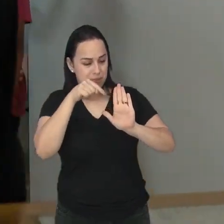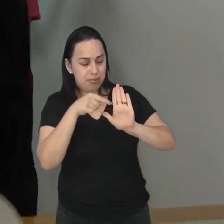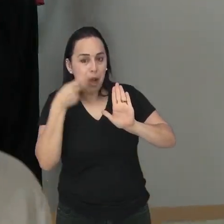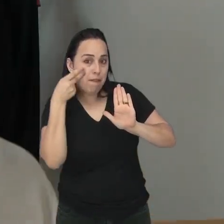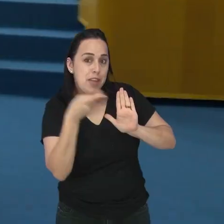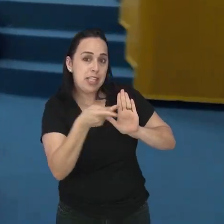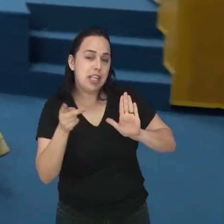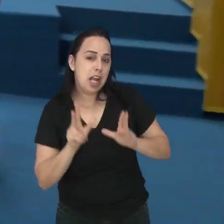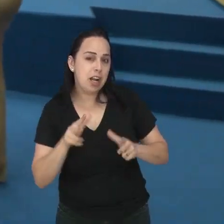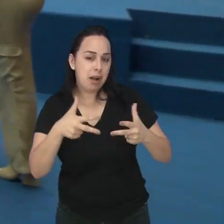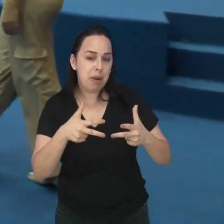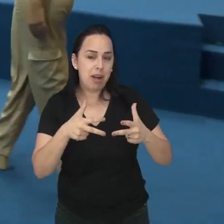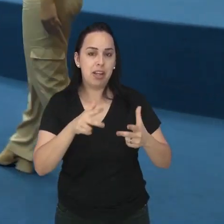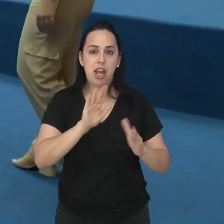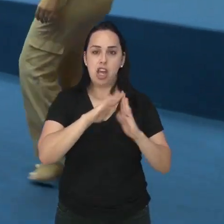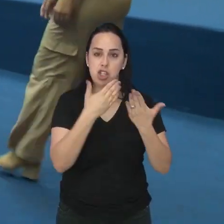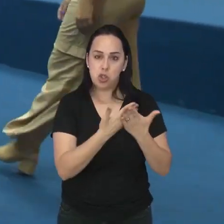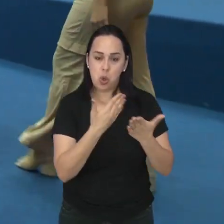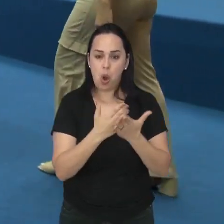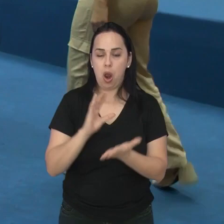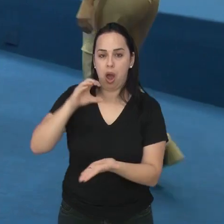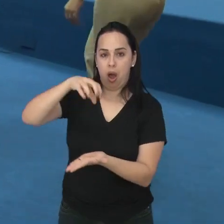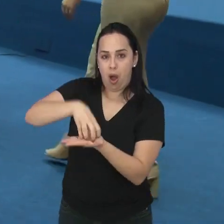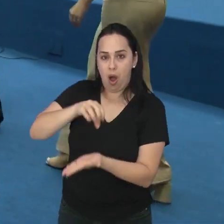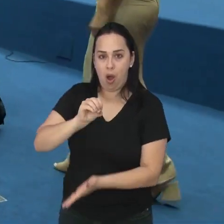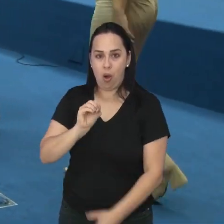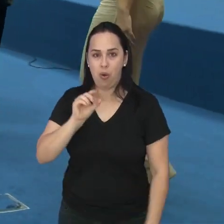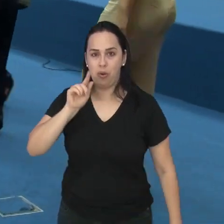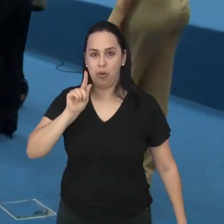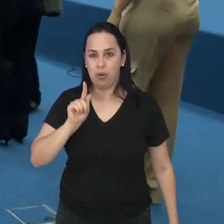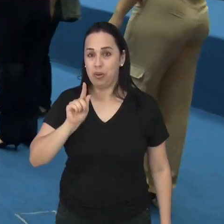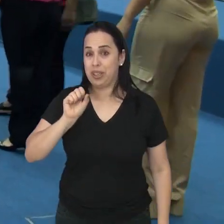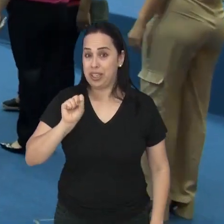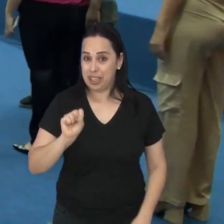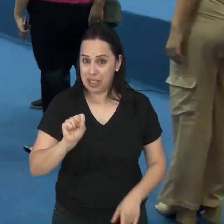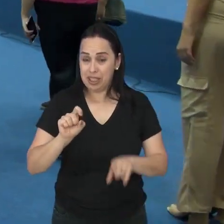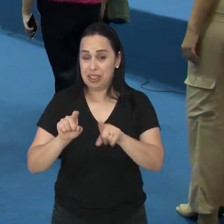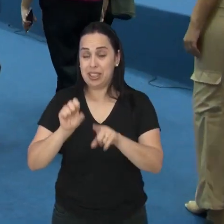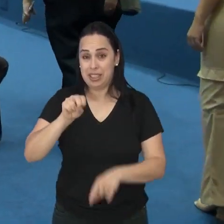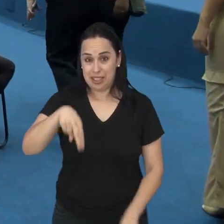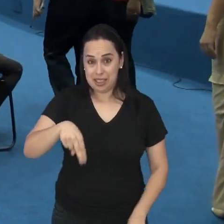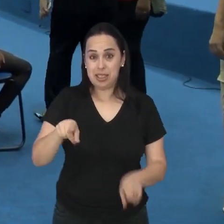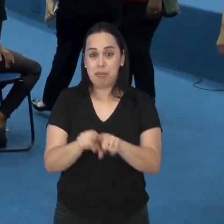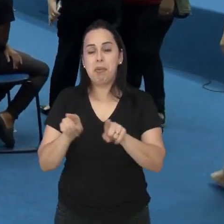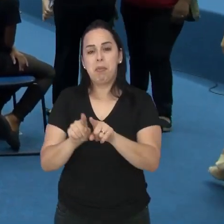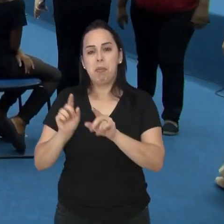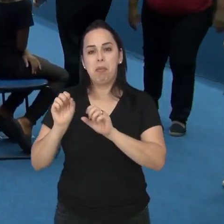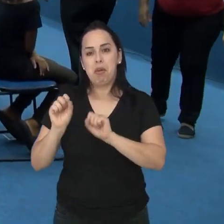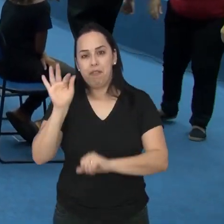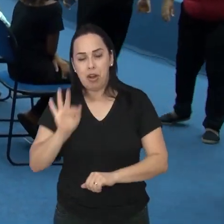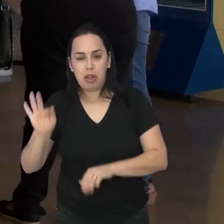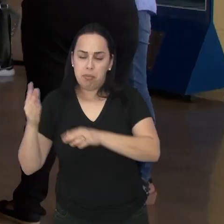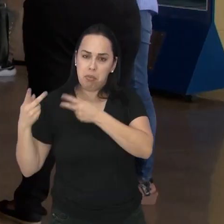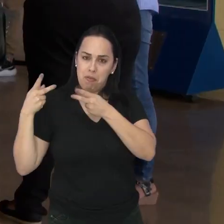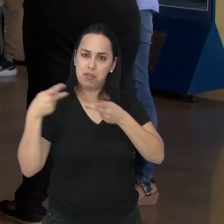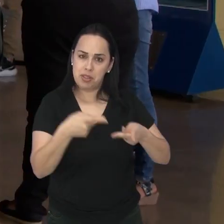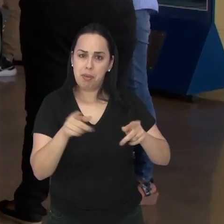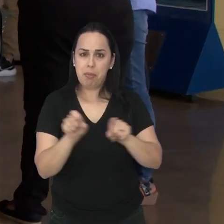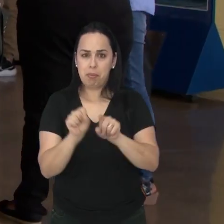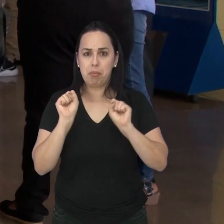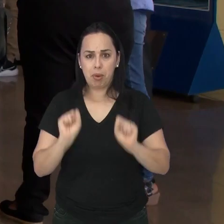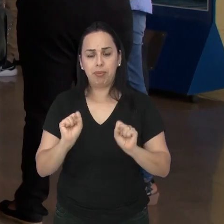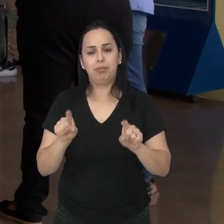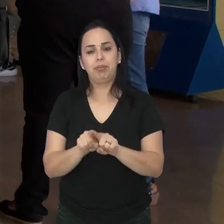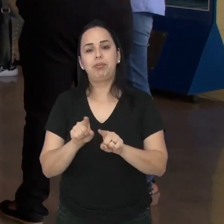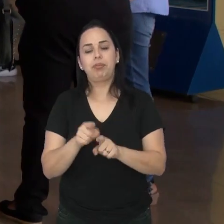a Câmara, escolas, ONGs e até faculdades podem conhecer como funciona a Câmara Municipal. A